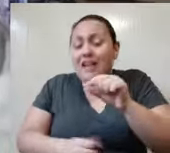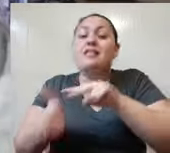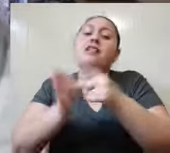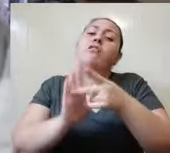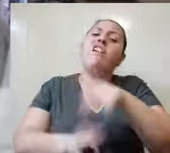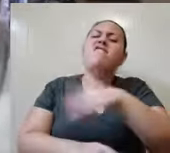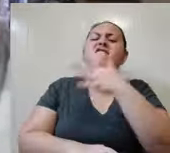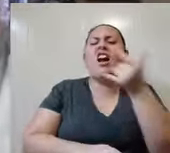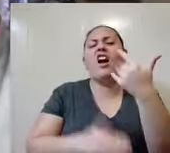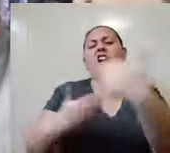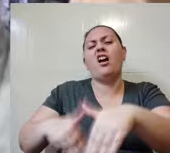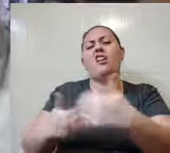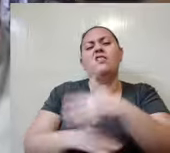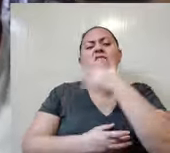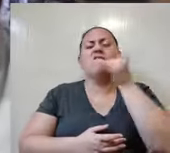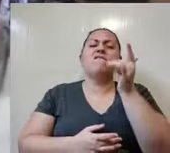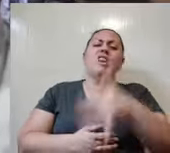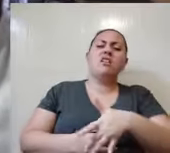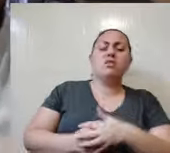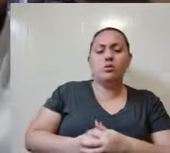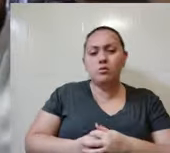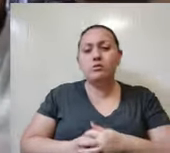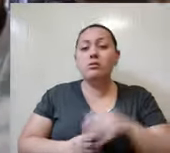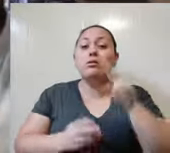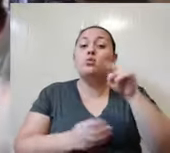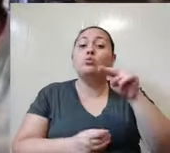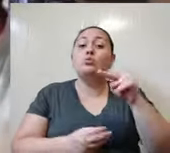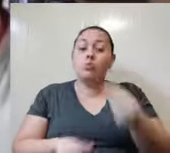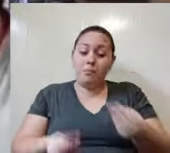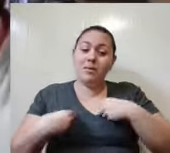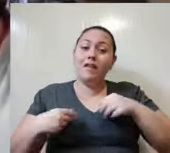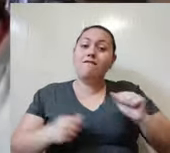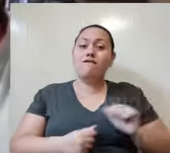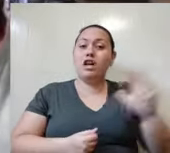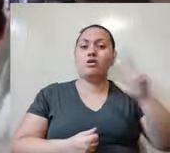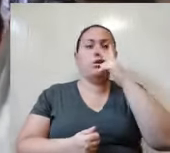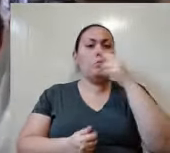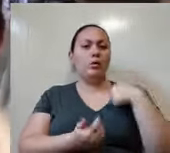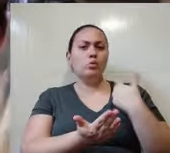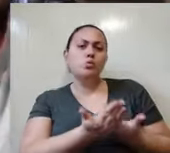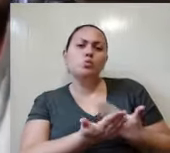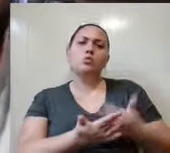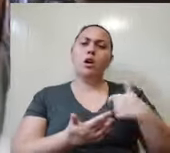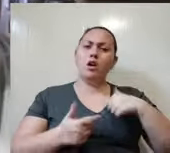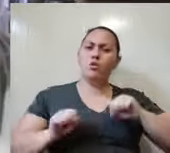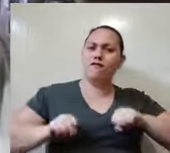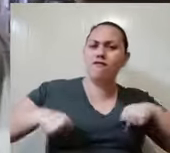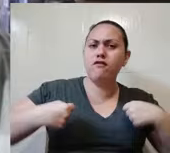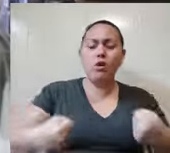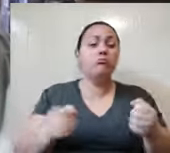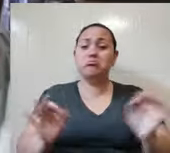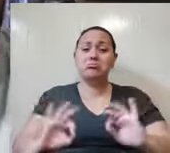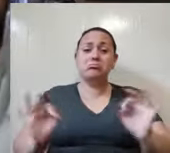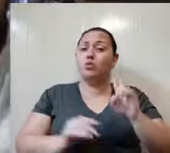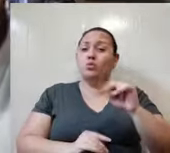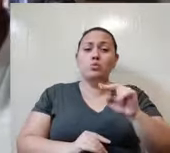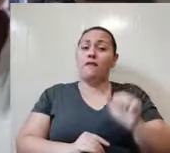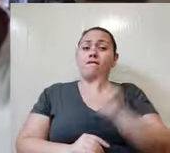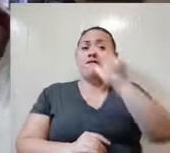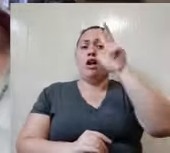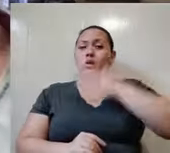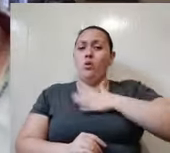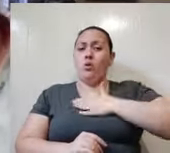porque eu me esforcei, porque eu estudei. É sempre uma desqualificação daquilo, do meu desempenho. Claro